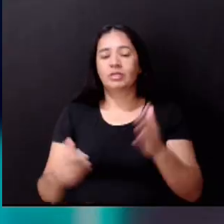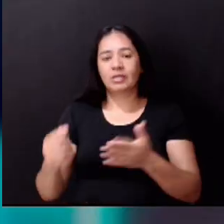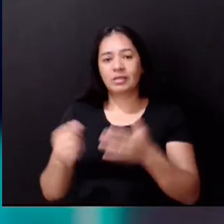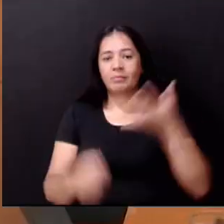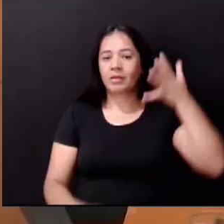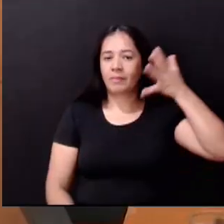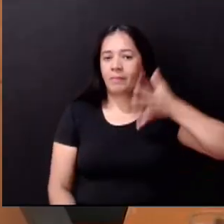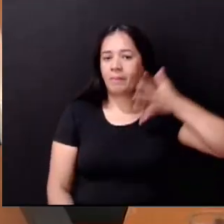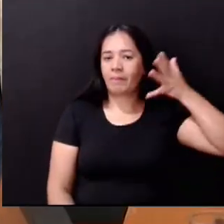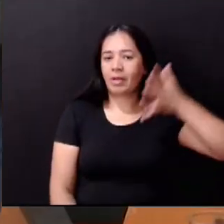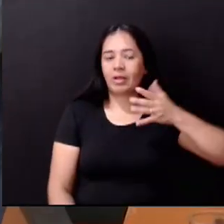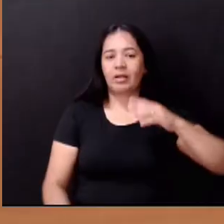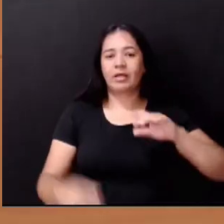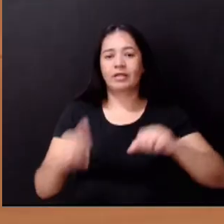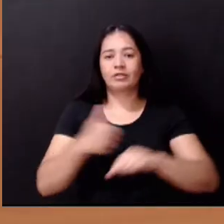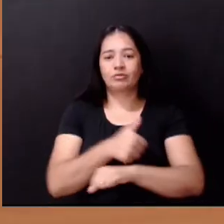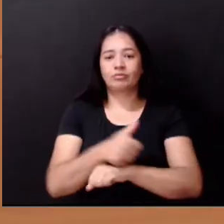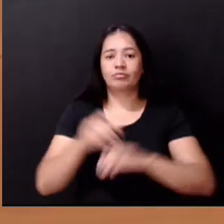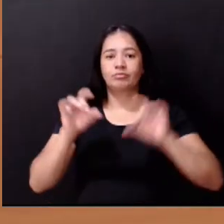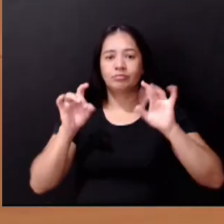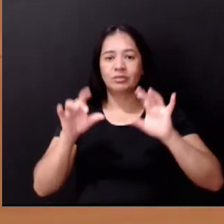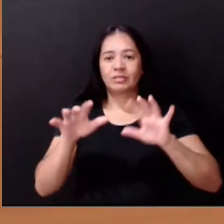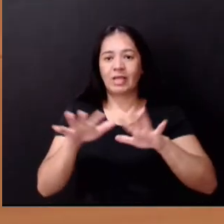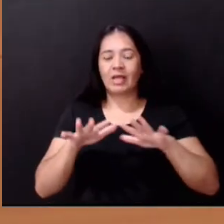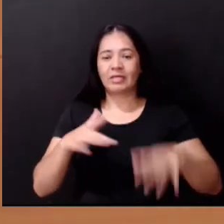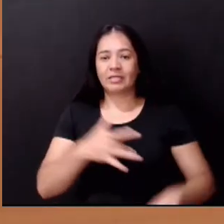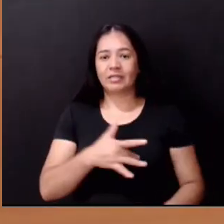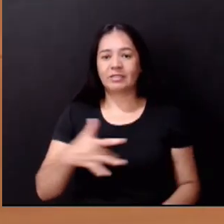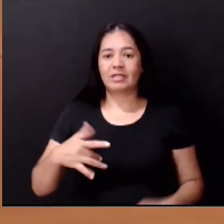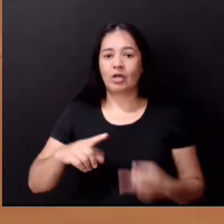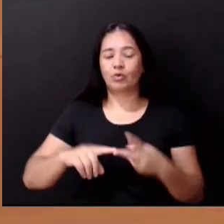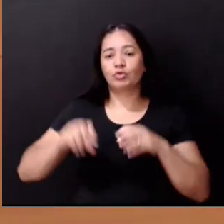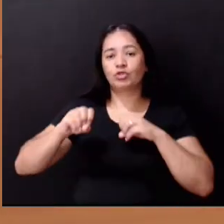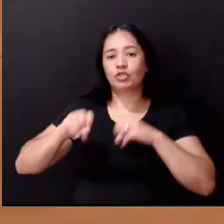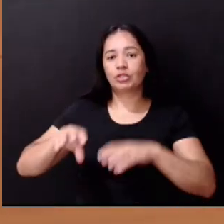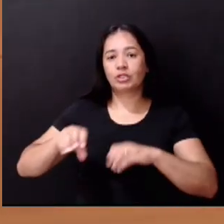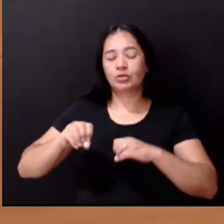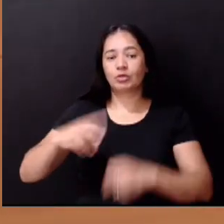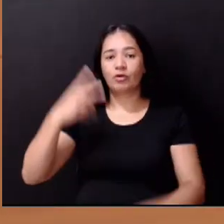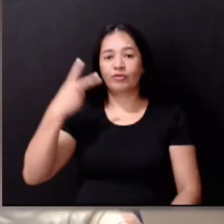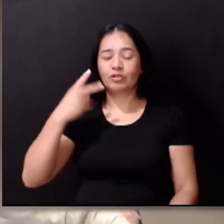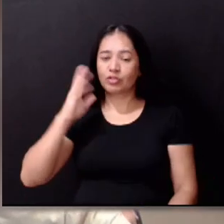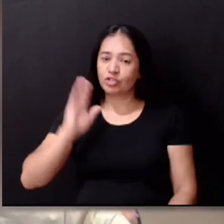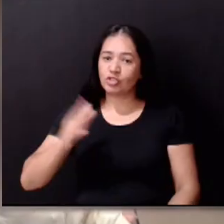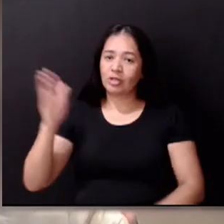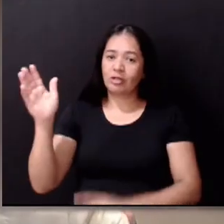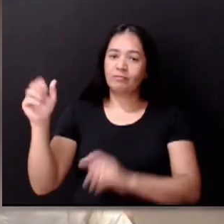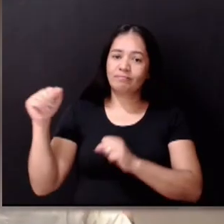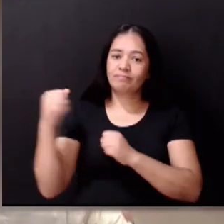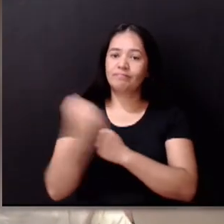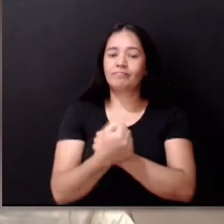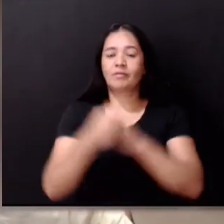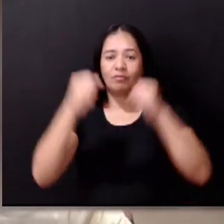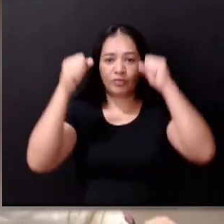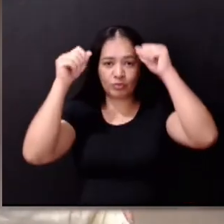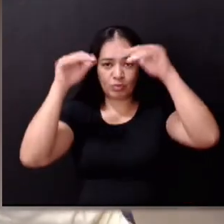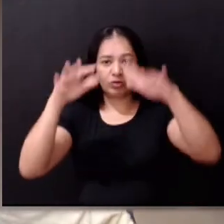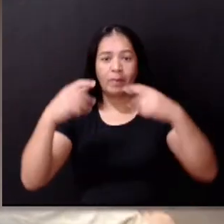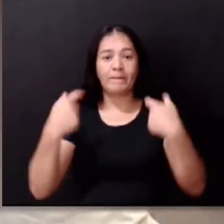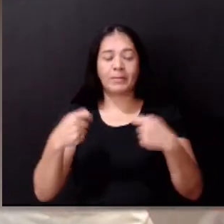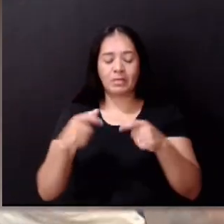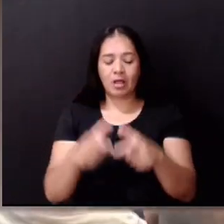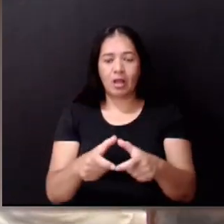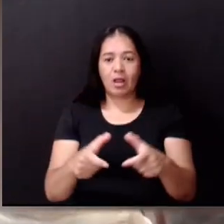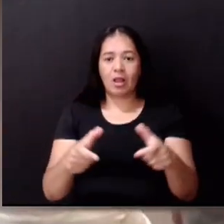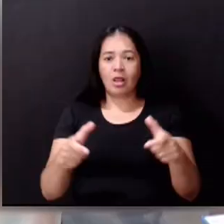da saúde e da educação. Para o vereador, que já defende a bandeira no Legislativo, é preciso ampliar cada vez